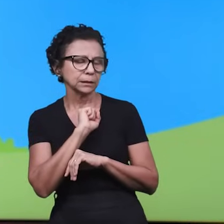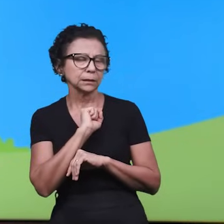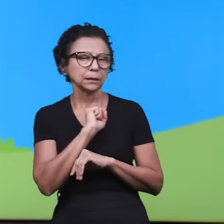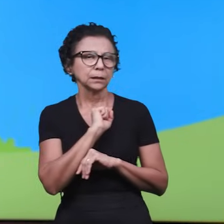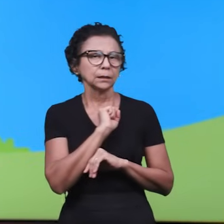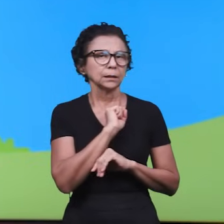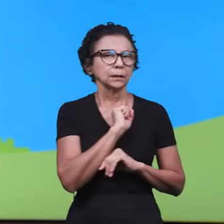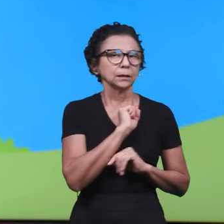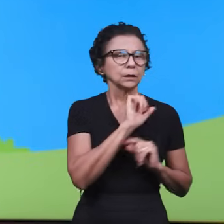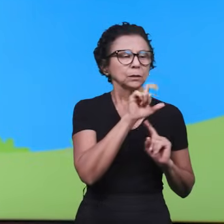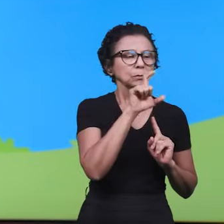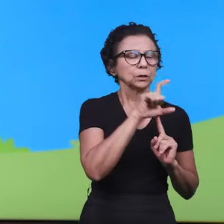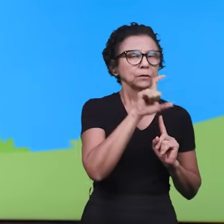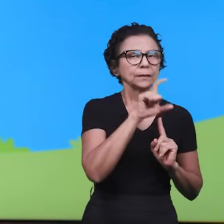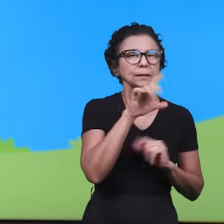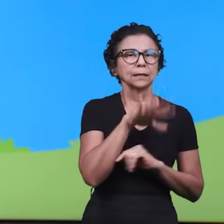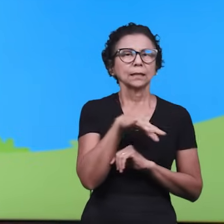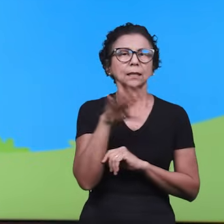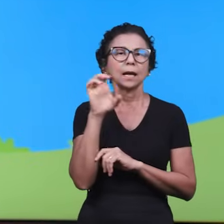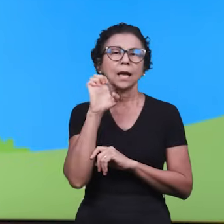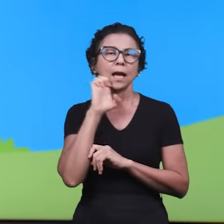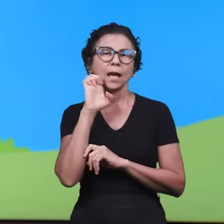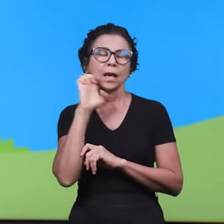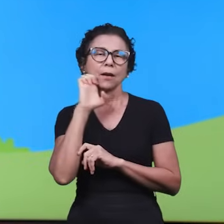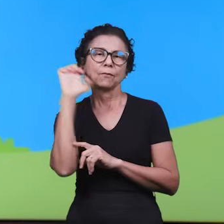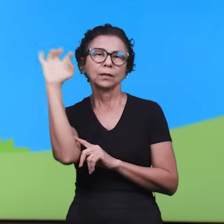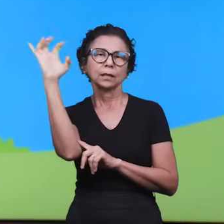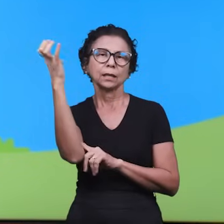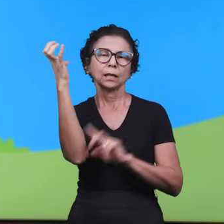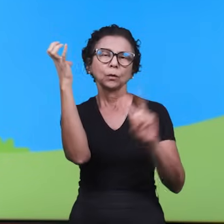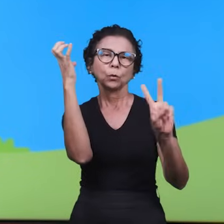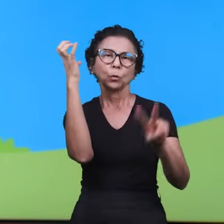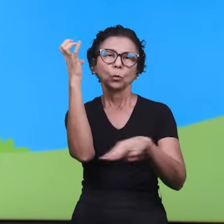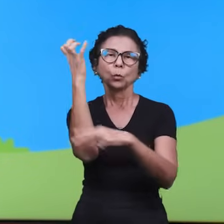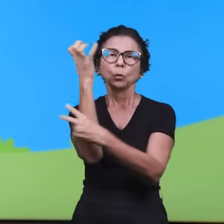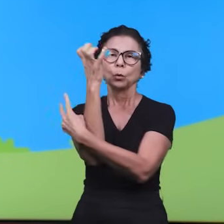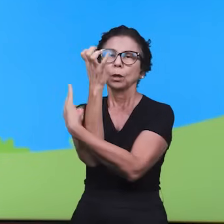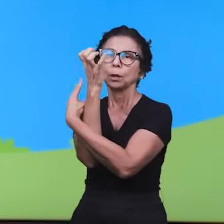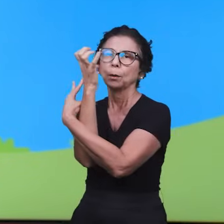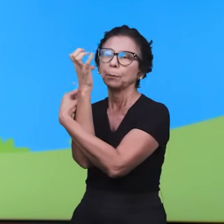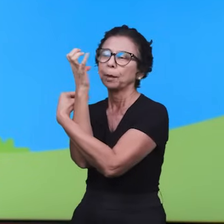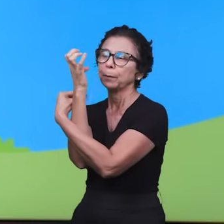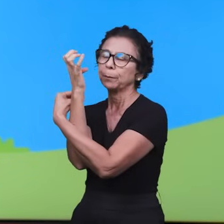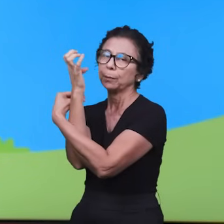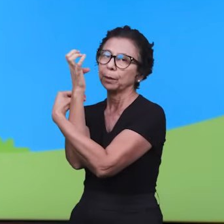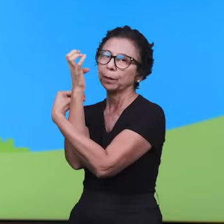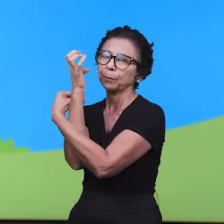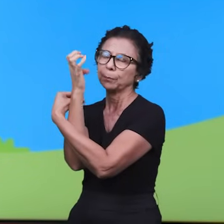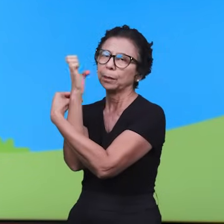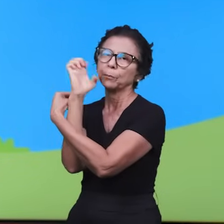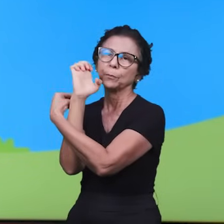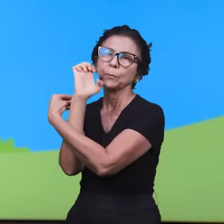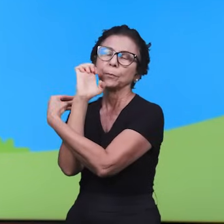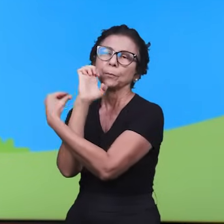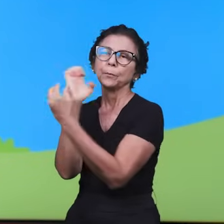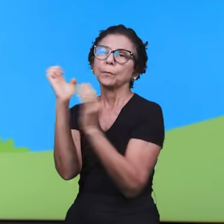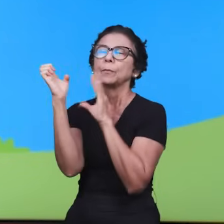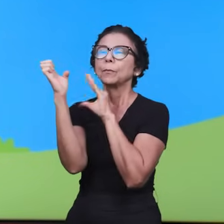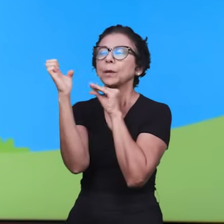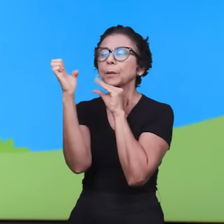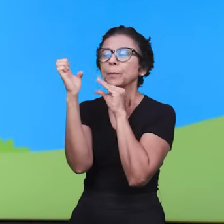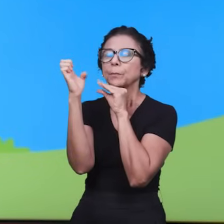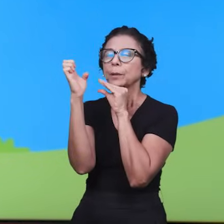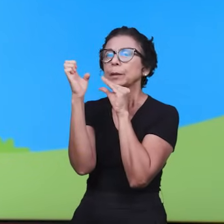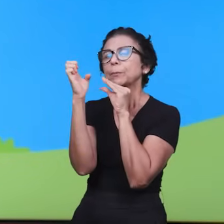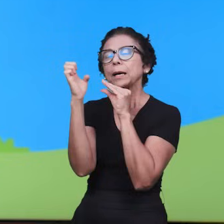parecia boa, mas que camuflava, escondia a mentira. Ele disse que se ela comesse o fruto